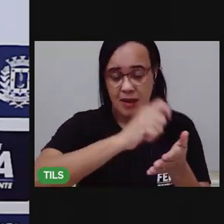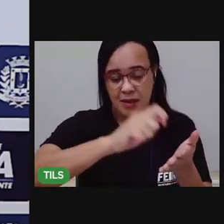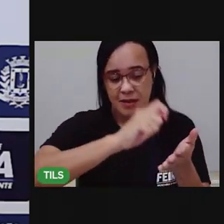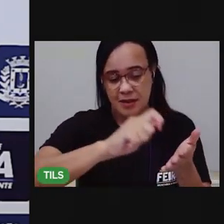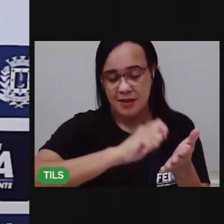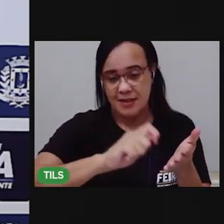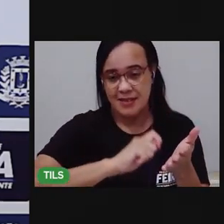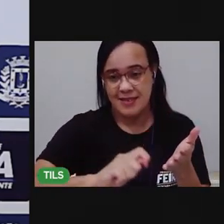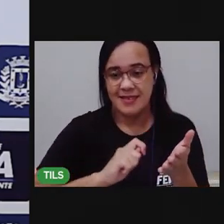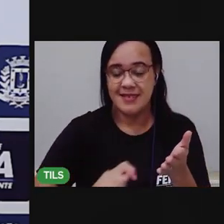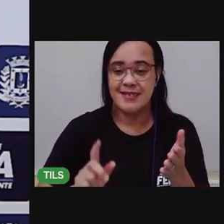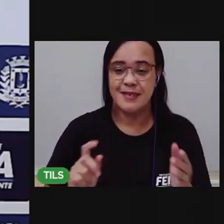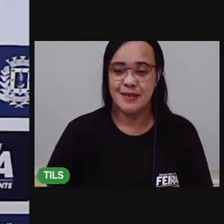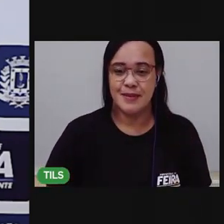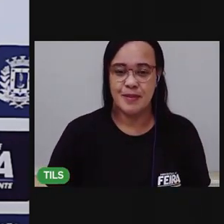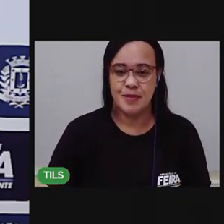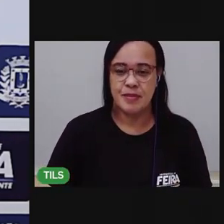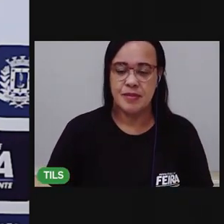tá?